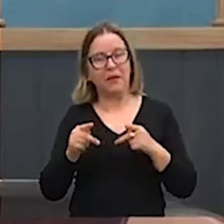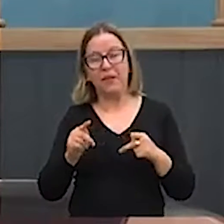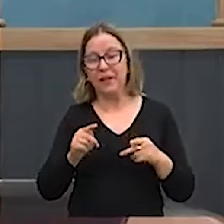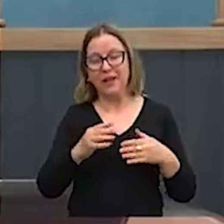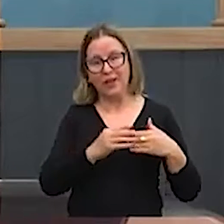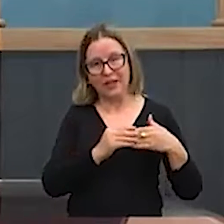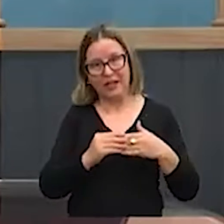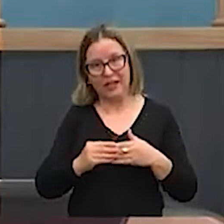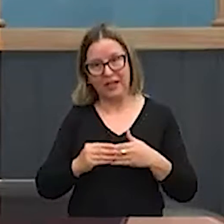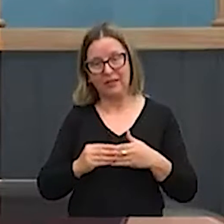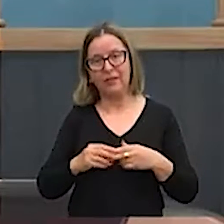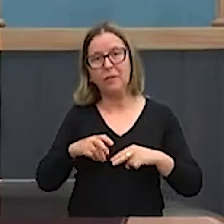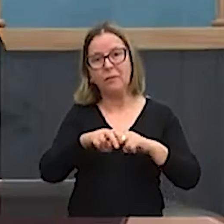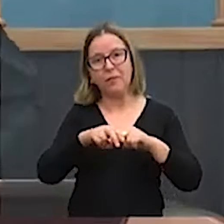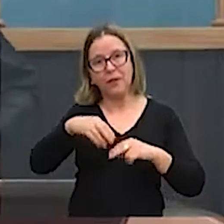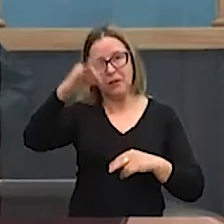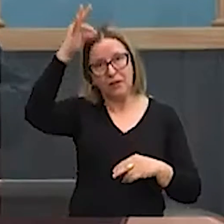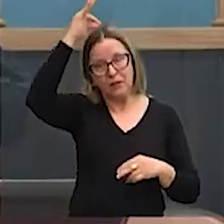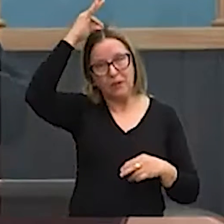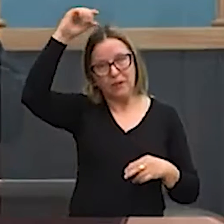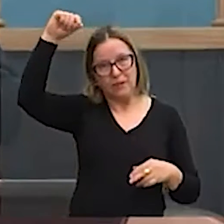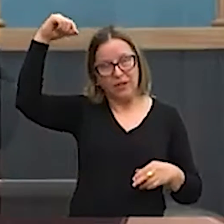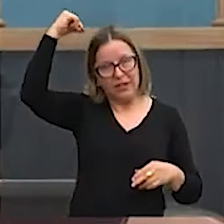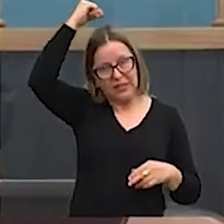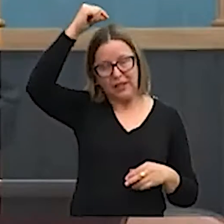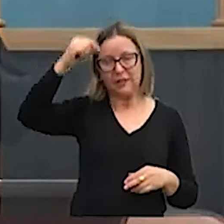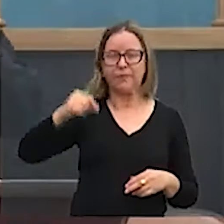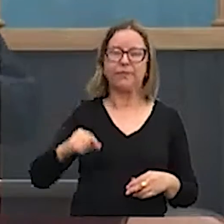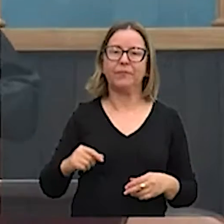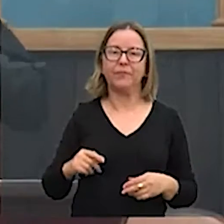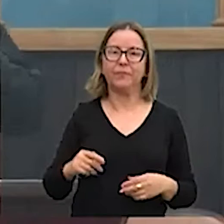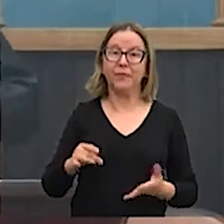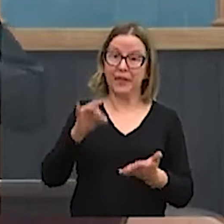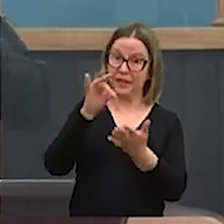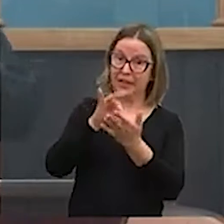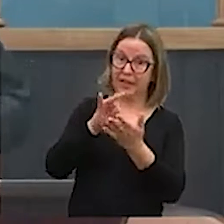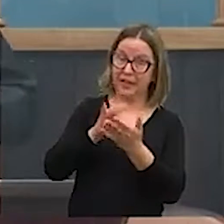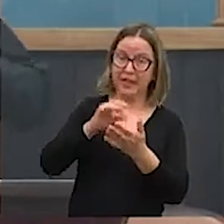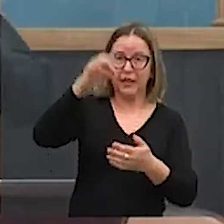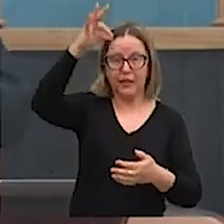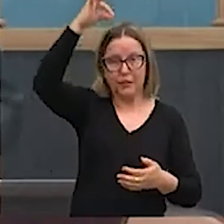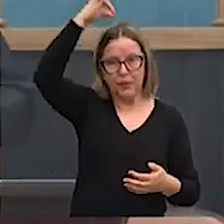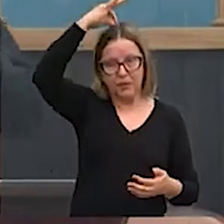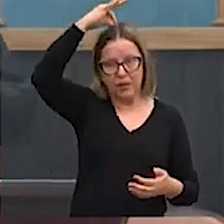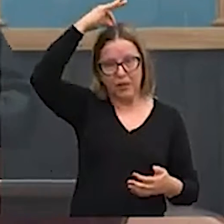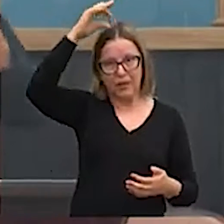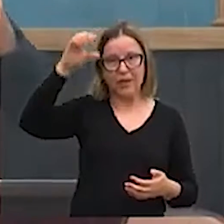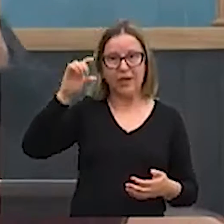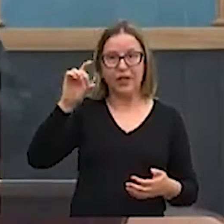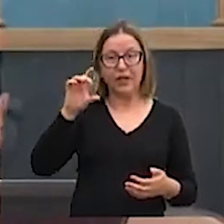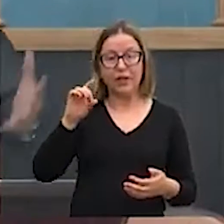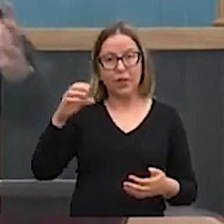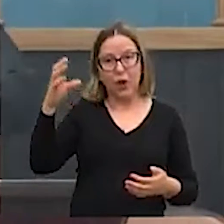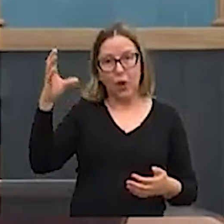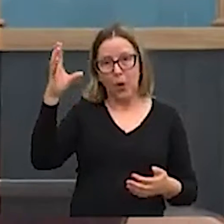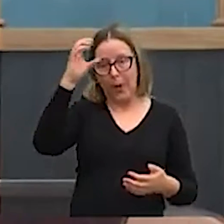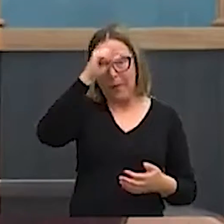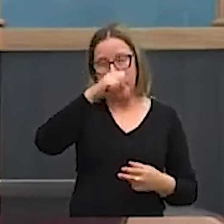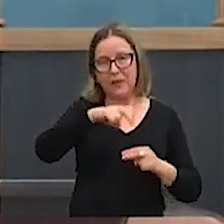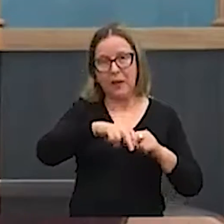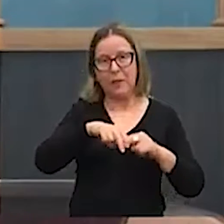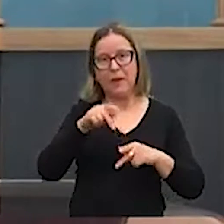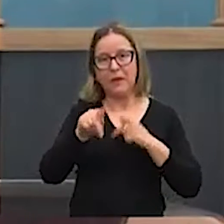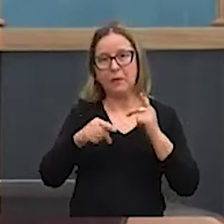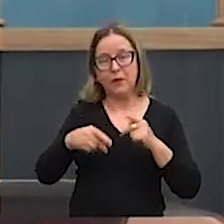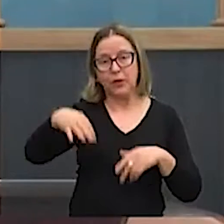pelo Espírito Santo. As realidades espirituais só podem ser entendidas por aqueles que são espirituais.